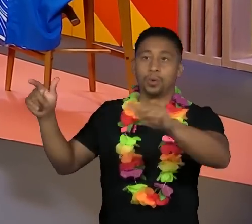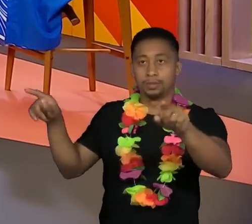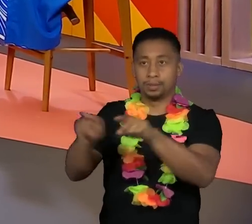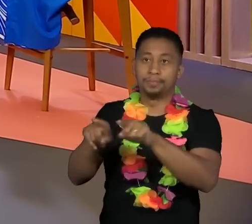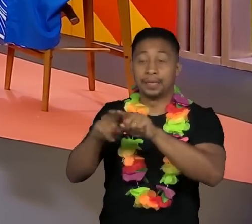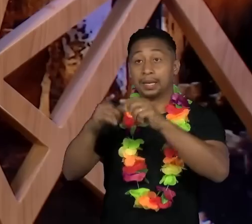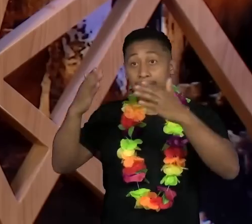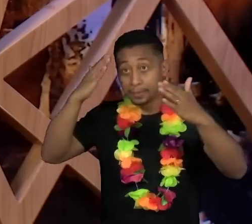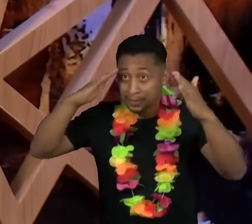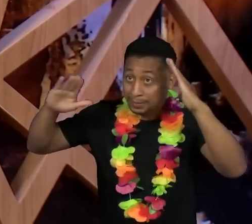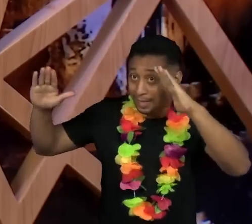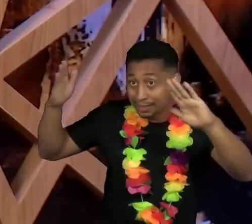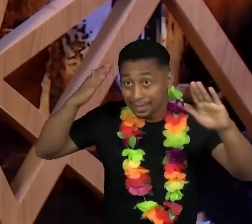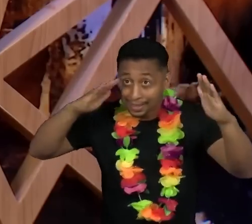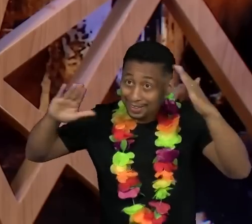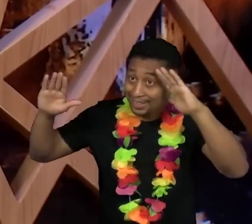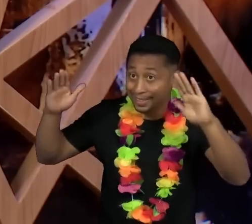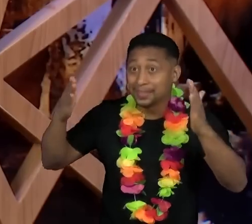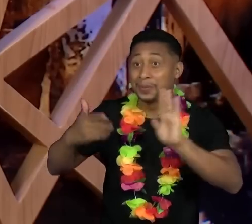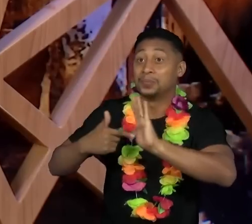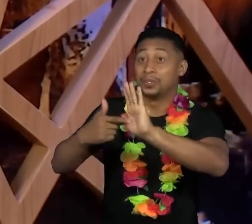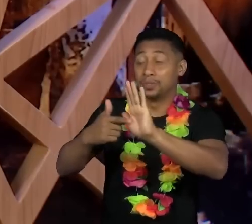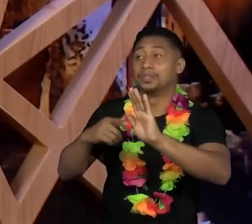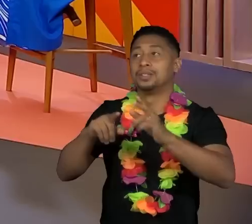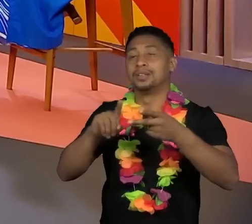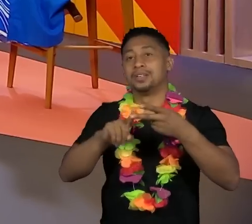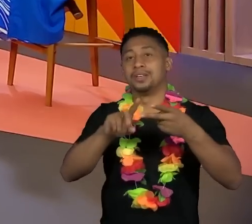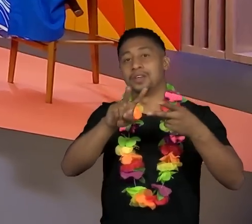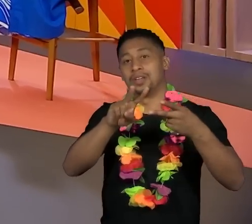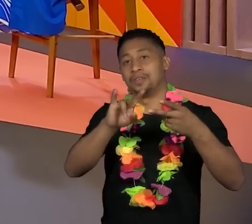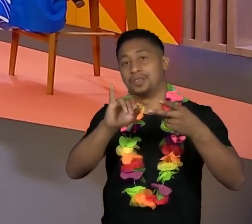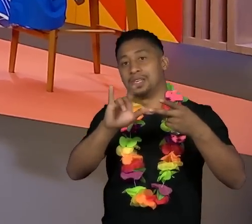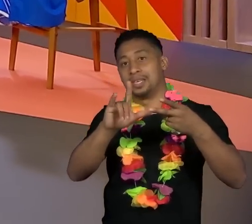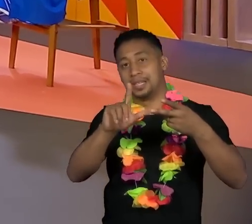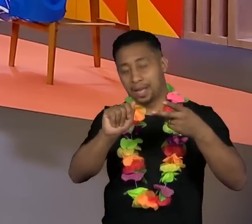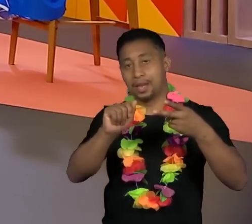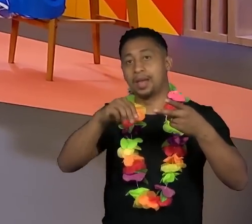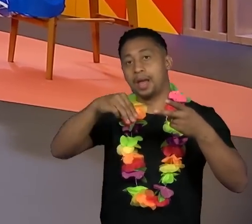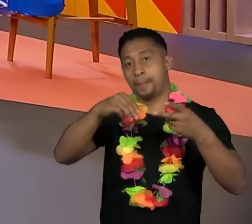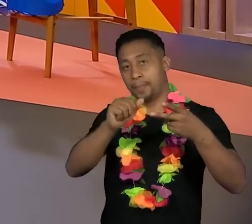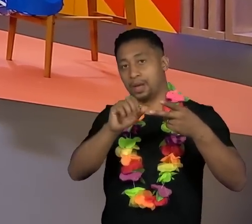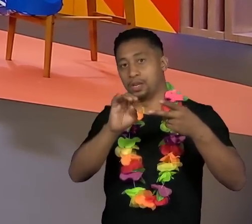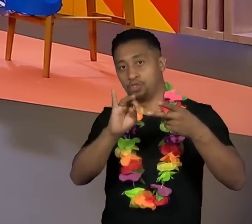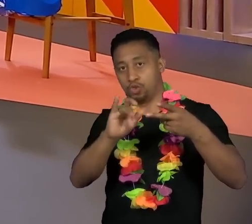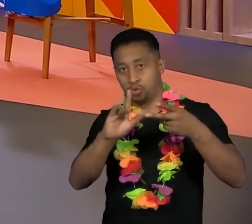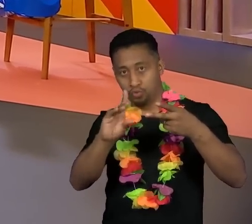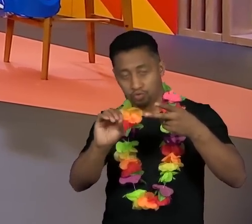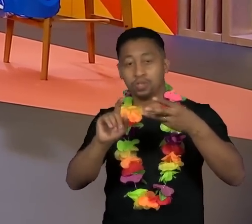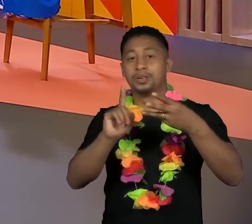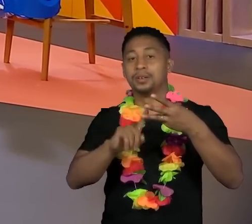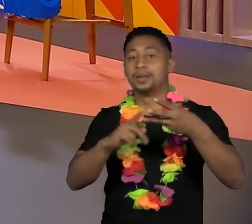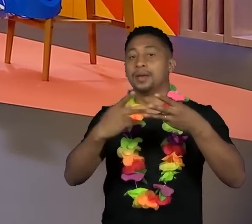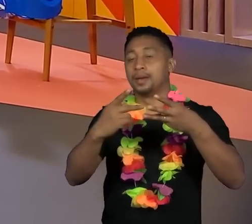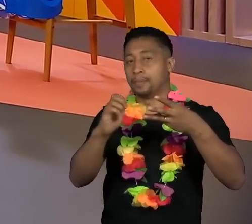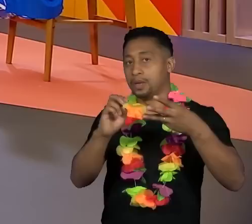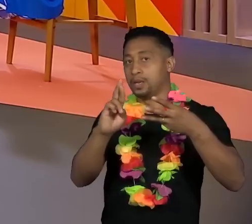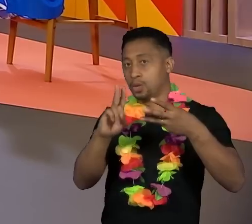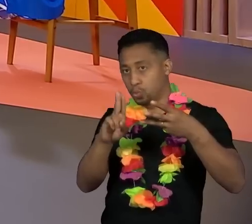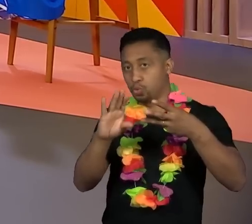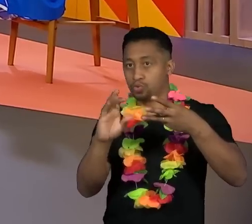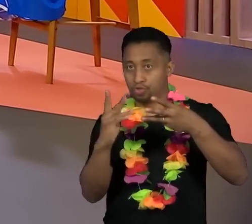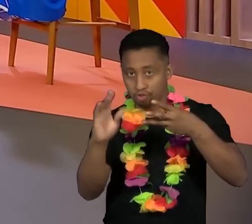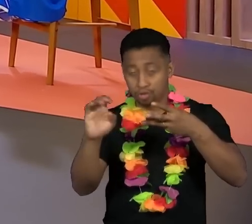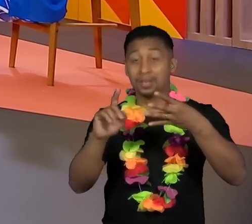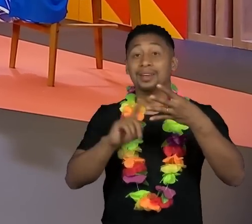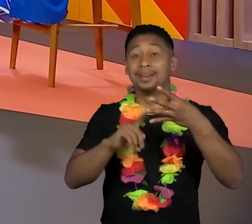Mocidade Alegre, a gente vai falar de Nenê de Vila Matilde, a gente vai falar de Peruche, de Camisa Verde e Branco, a gente vai